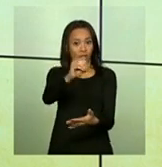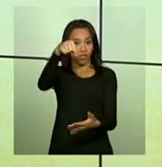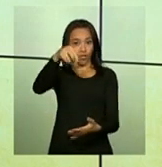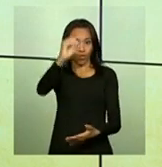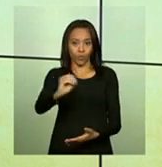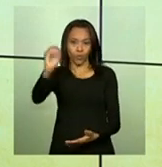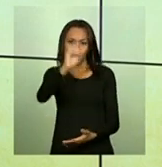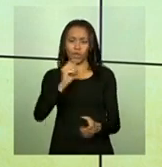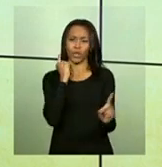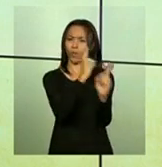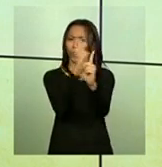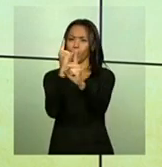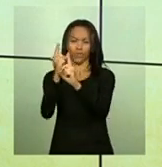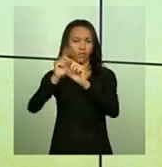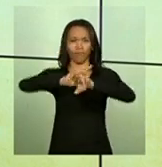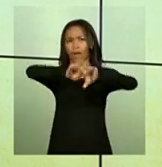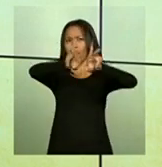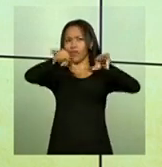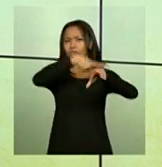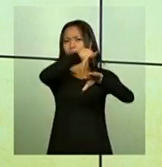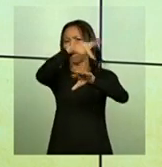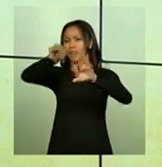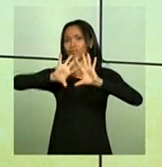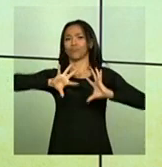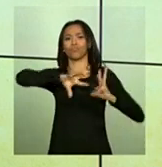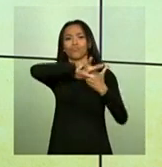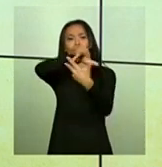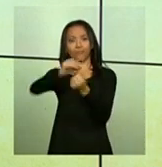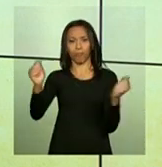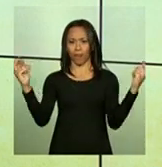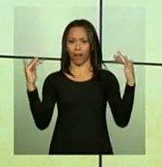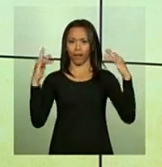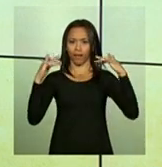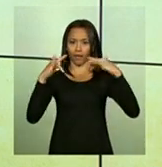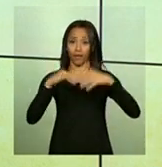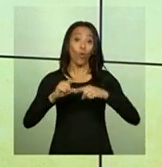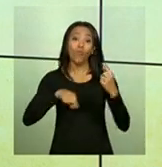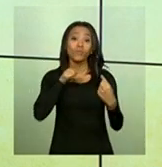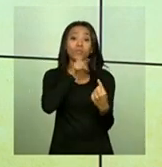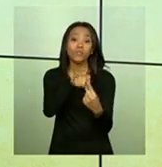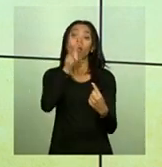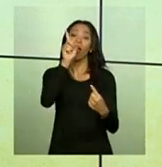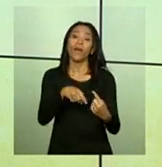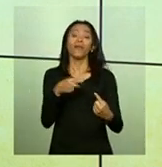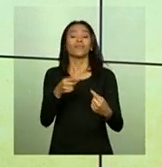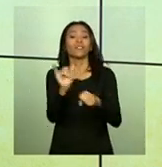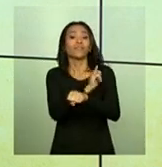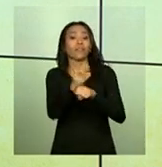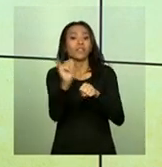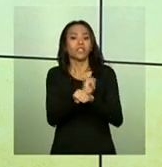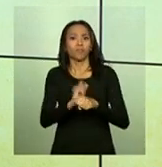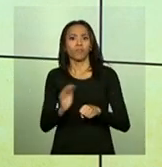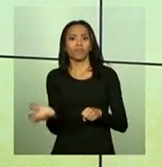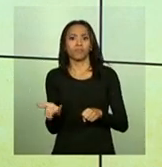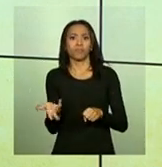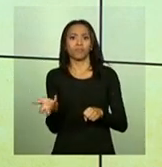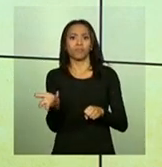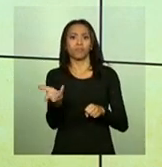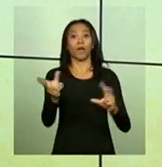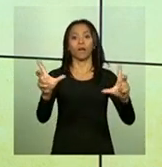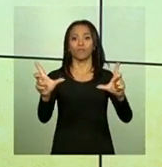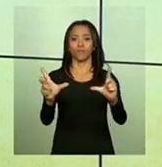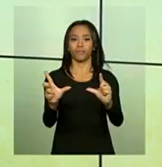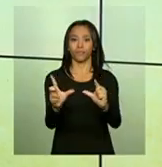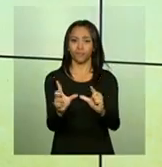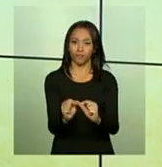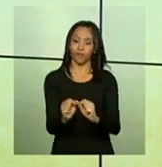reúne delegações de diversos países de todo o mundo, o objetivo é propor medidas para acelerar a redução do